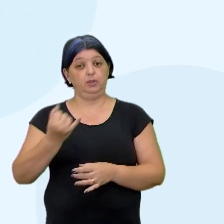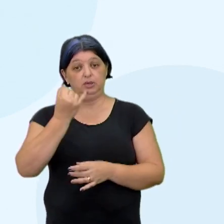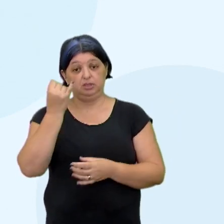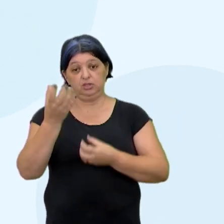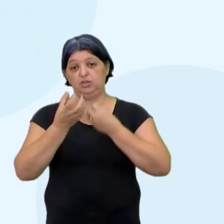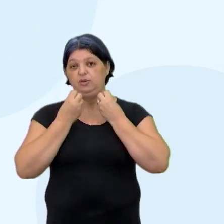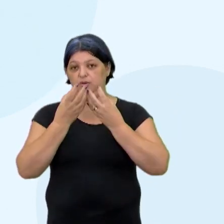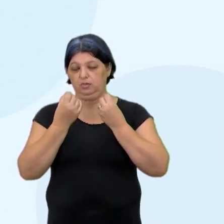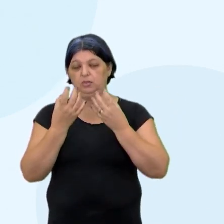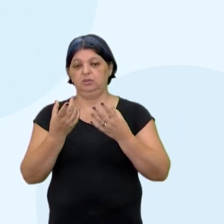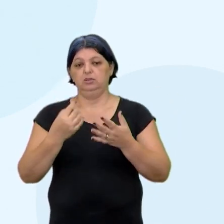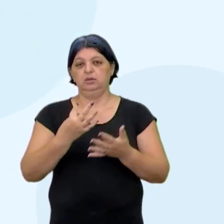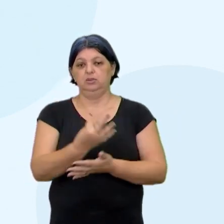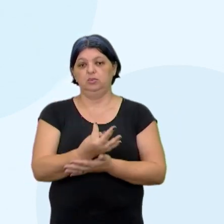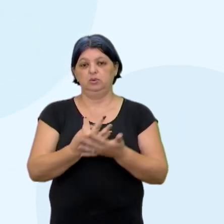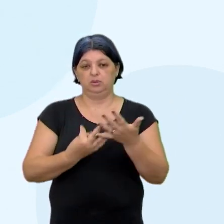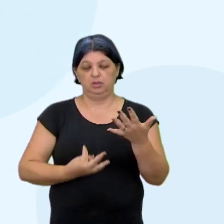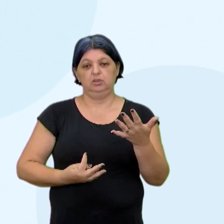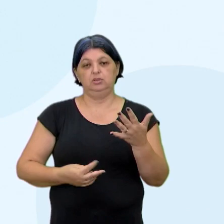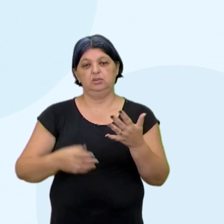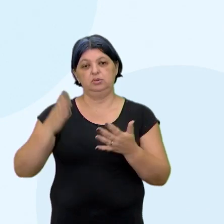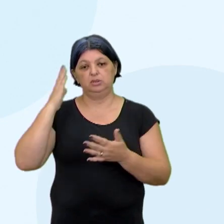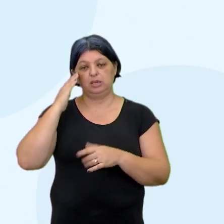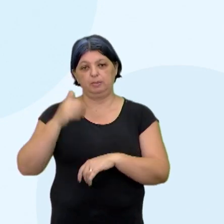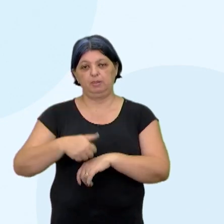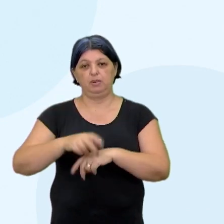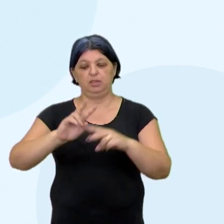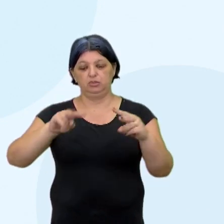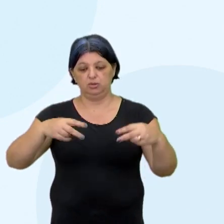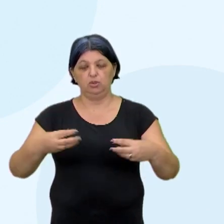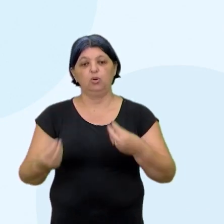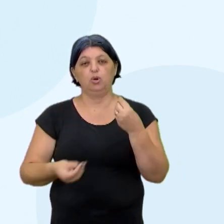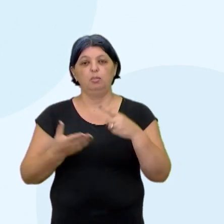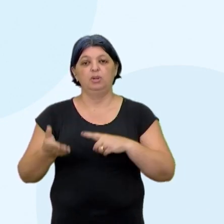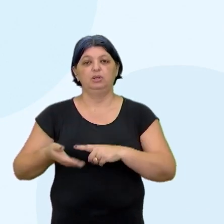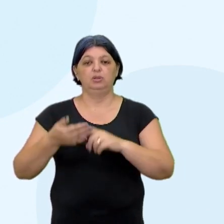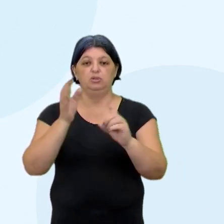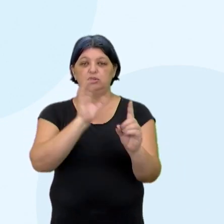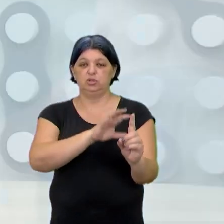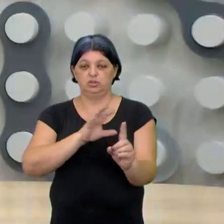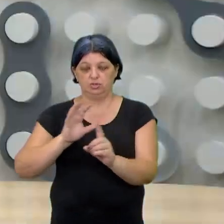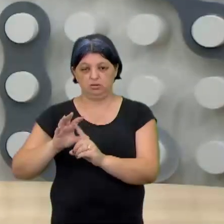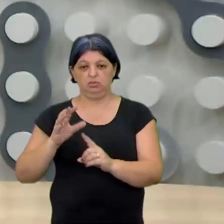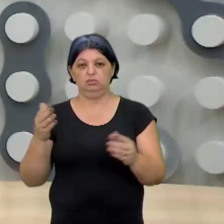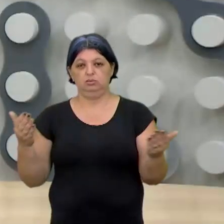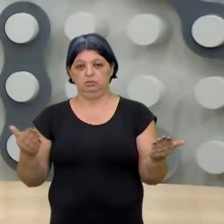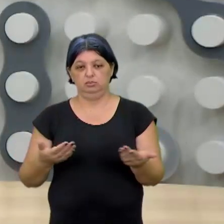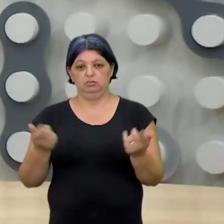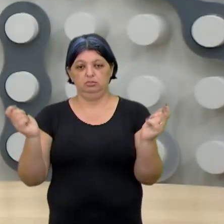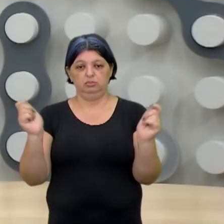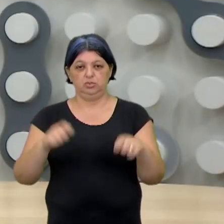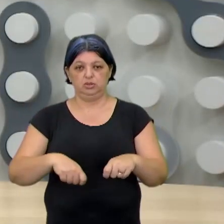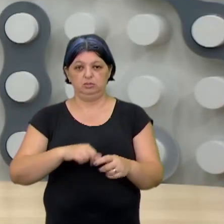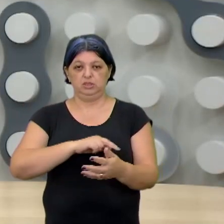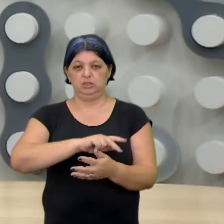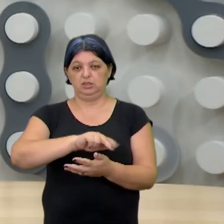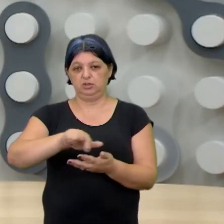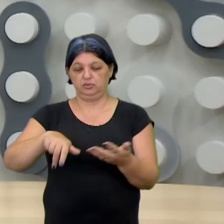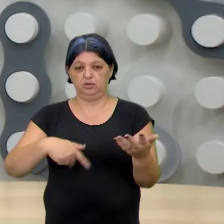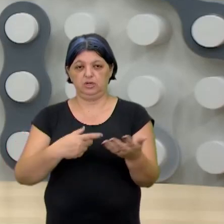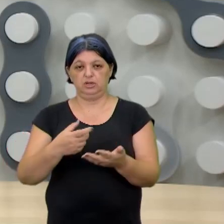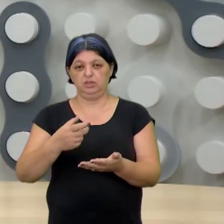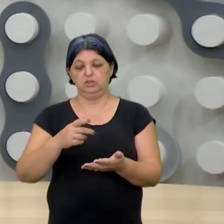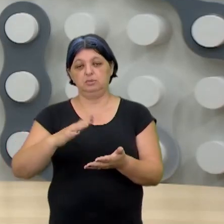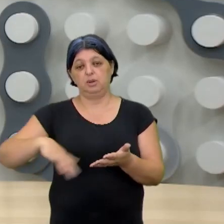a partir dos textos do Saiba Mais ali, né, de como a tecnologia influenciou as possibilidades que ela trouxe para o jornalismo,